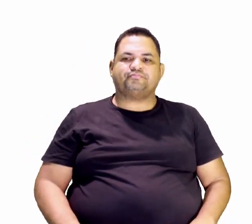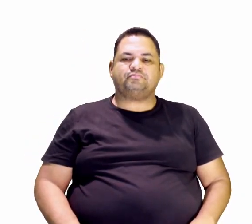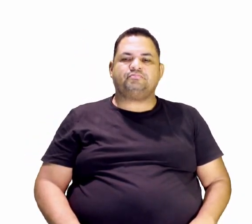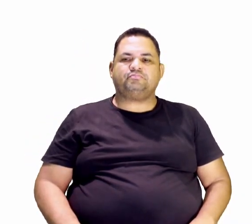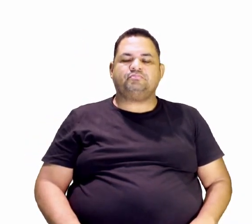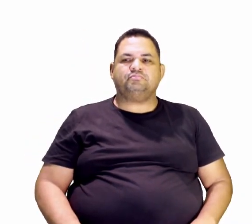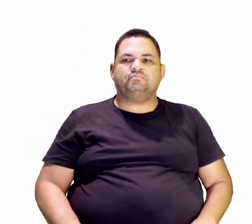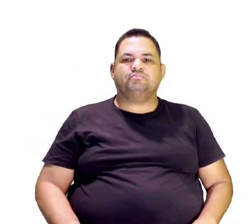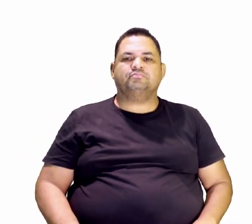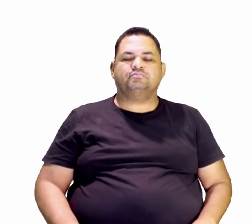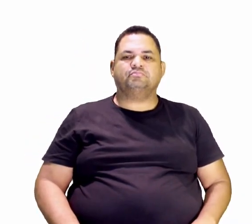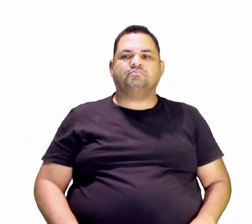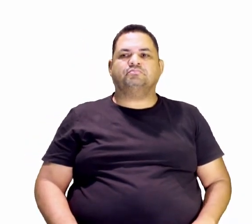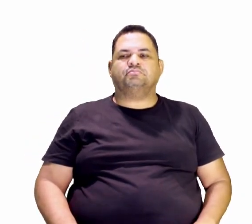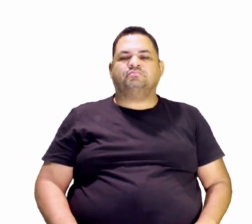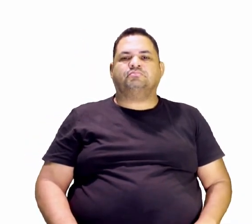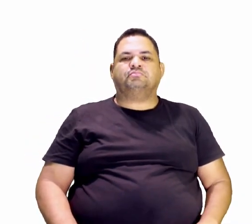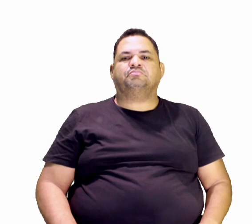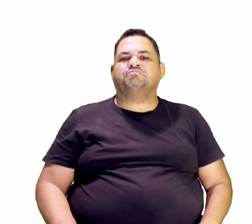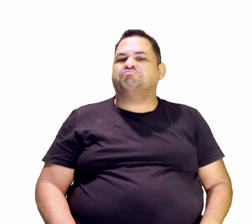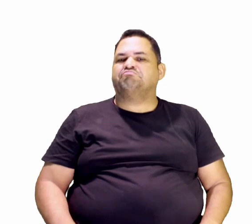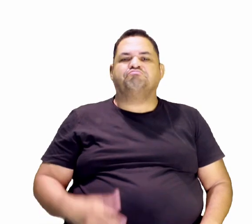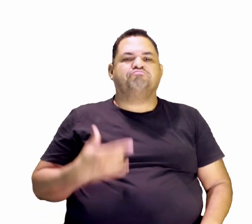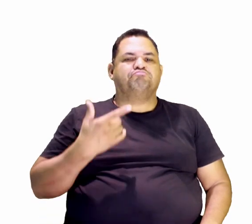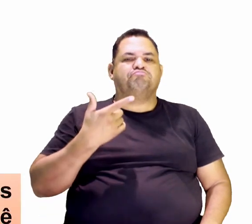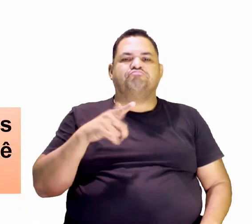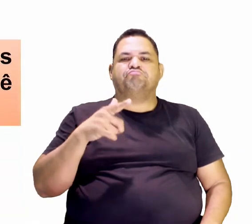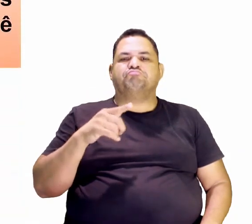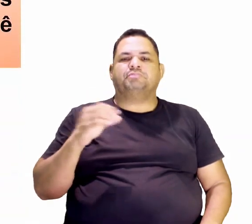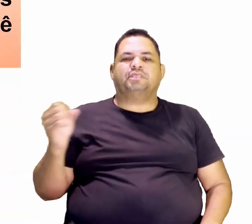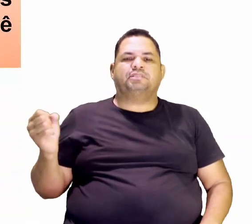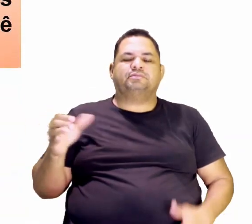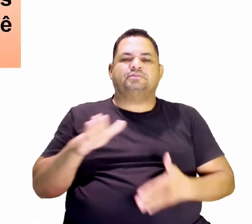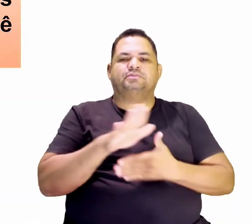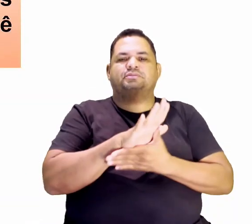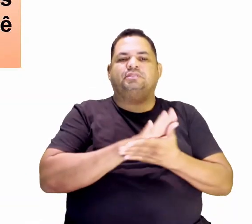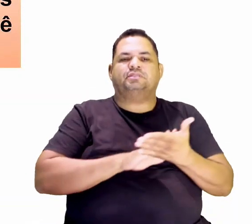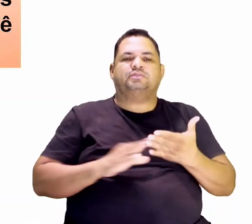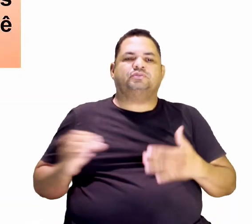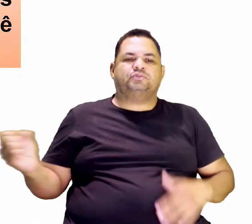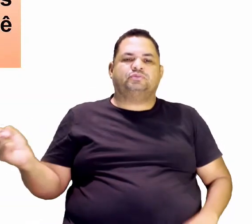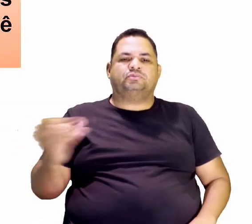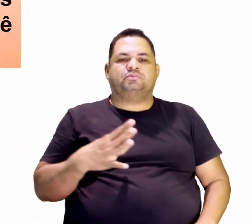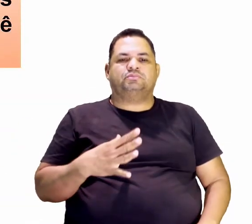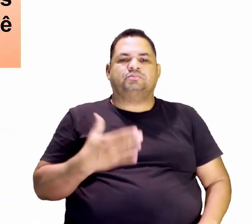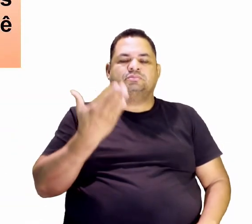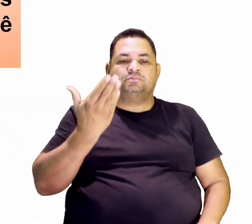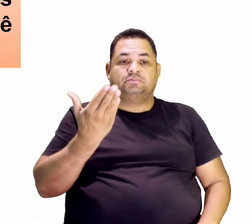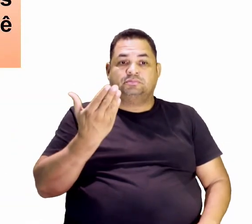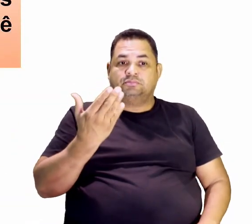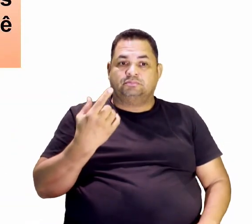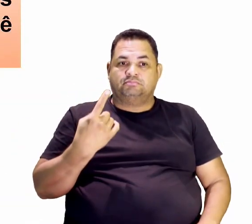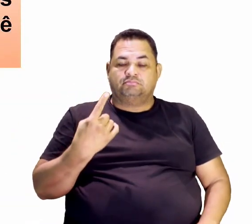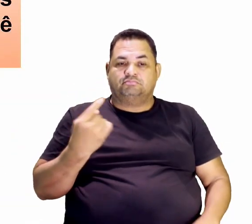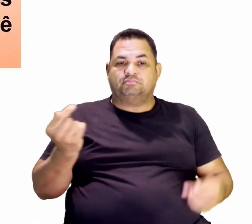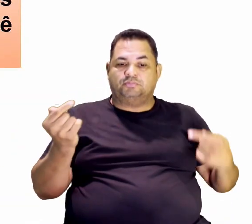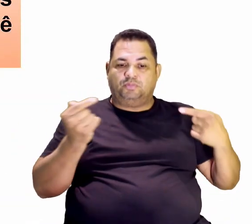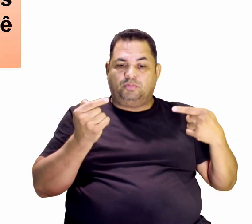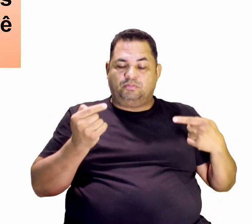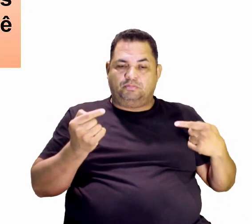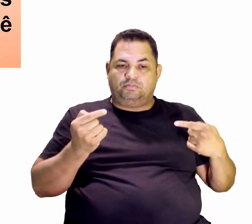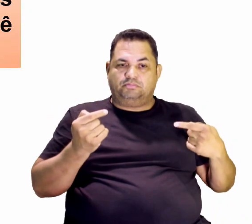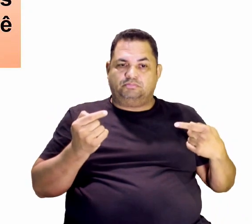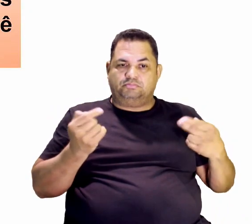Beleza. Nada de novo até aqui, certo? De acordo com a nossa aula